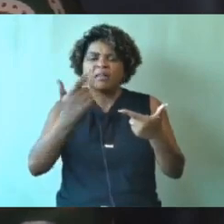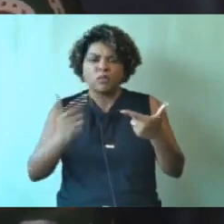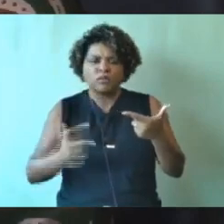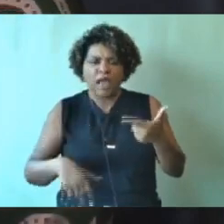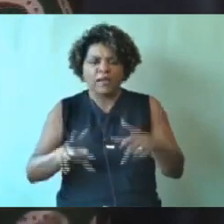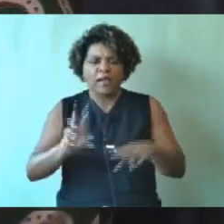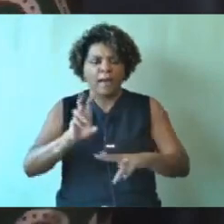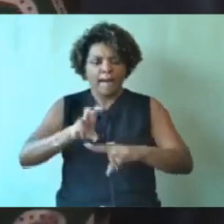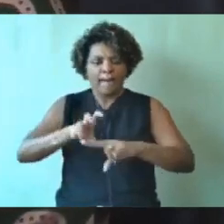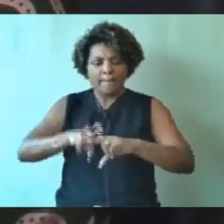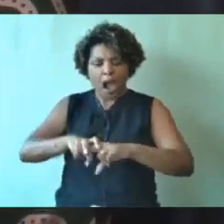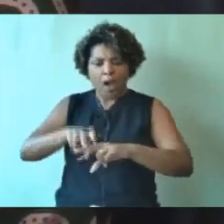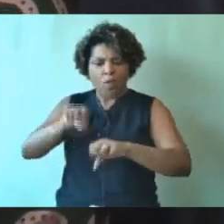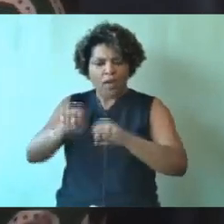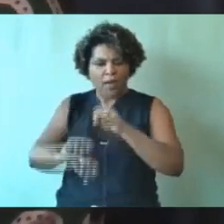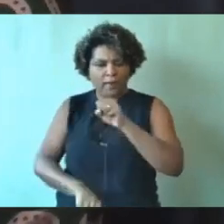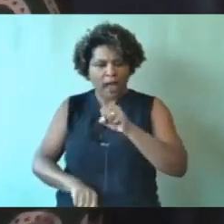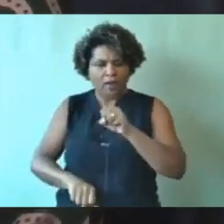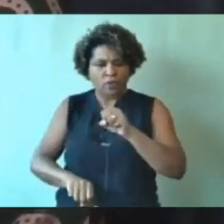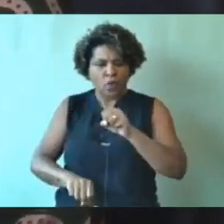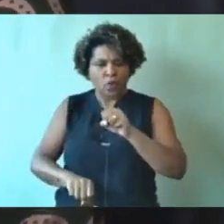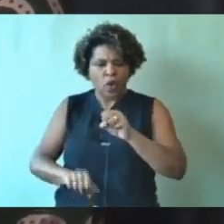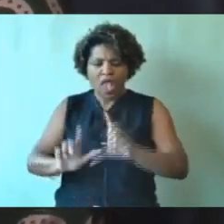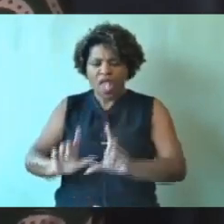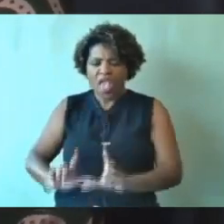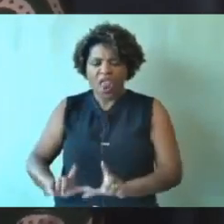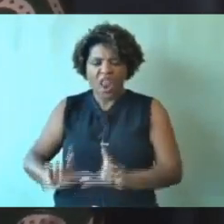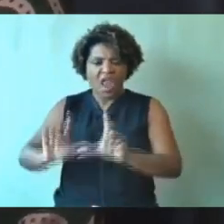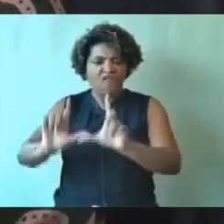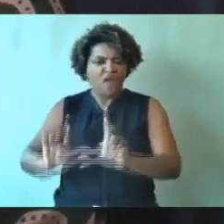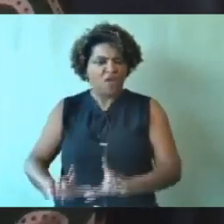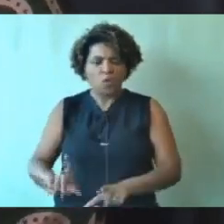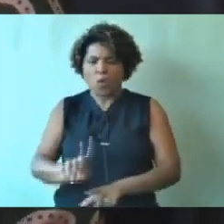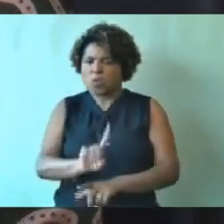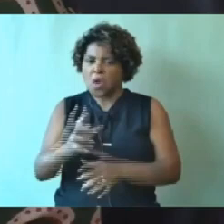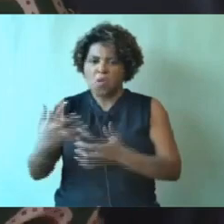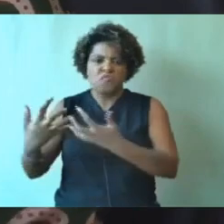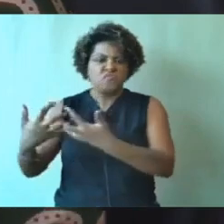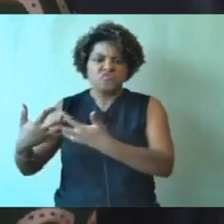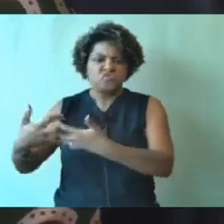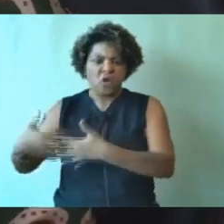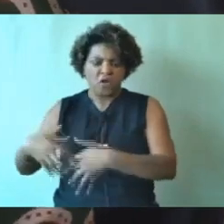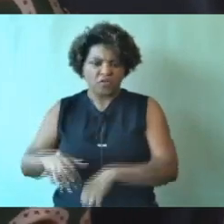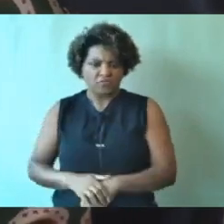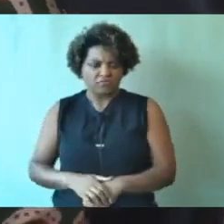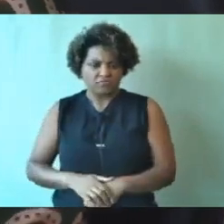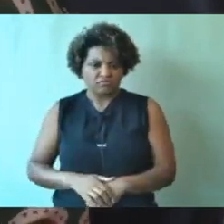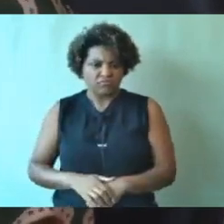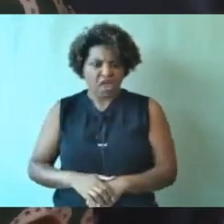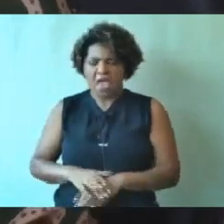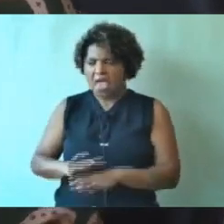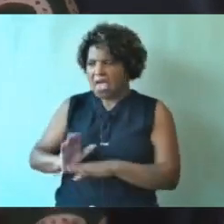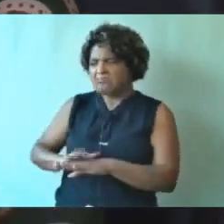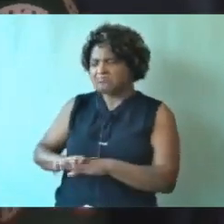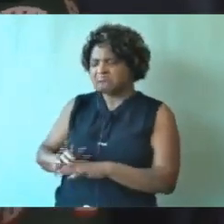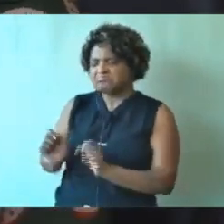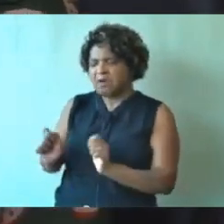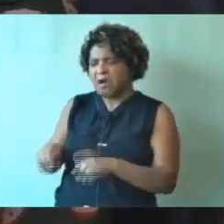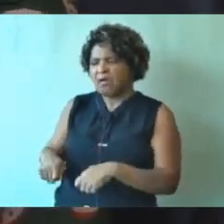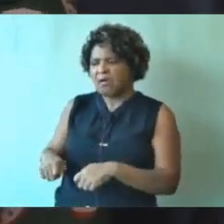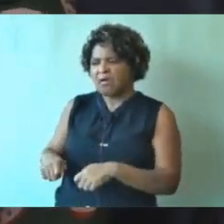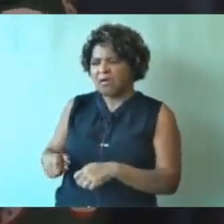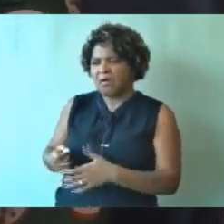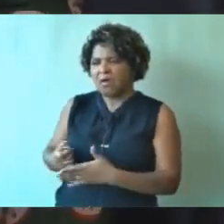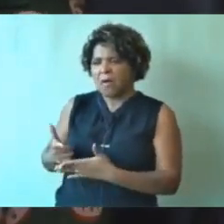funcionar. Eu poderia chegar, comprar uma frota dessa aí, vou ali, saio comprando os ônibus em péssima qualidade, junto ali